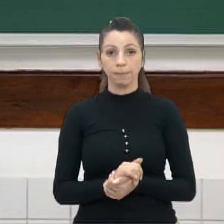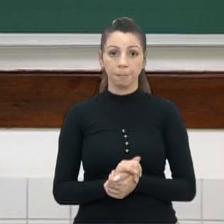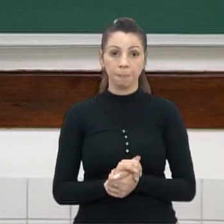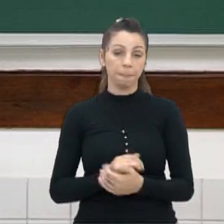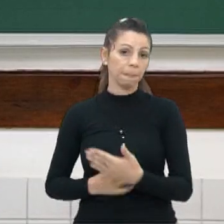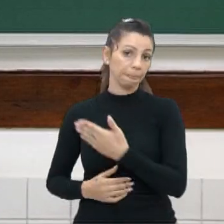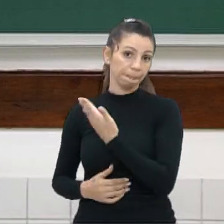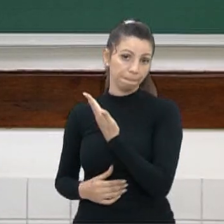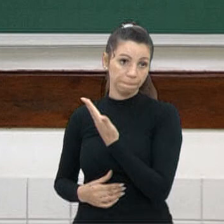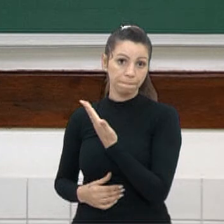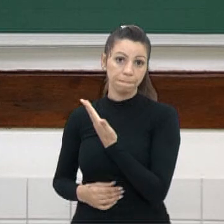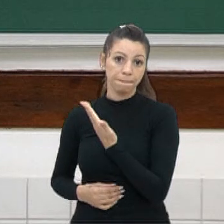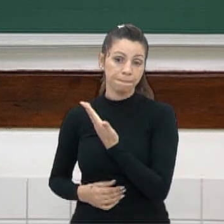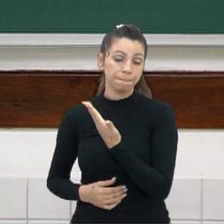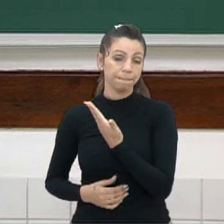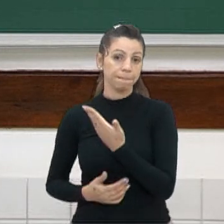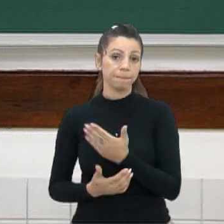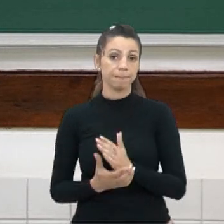veja só.